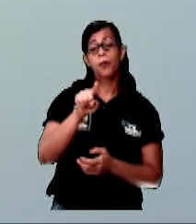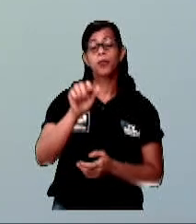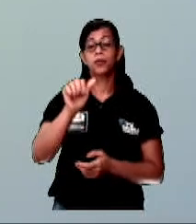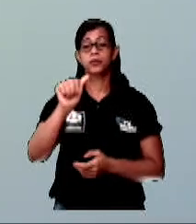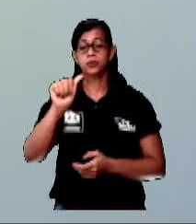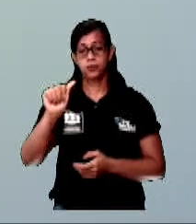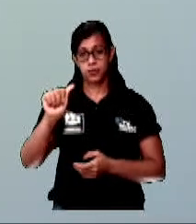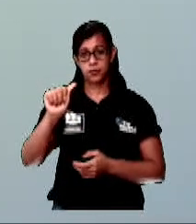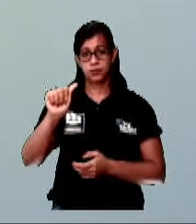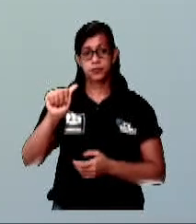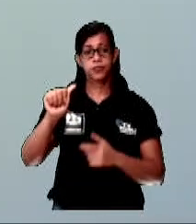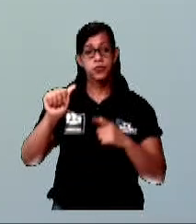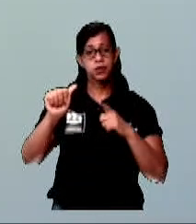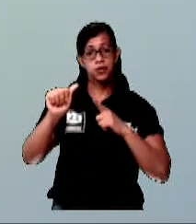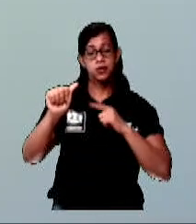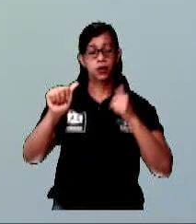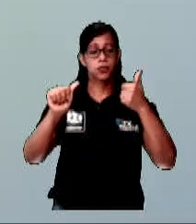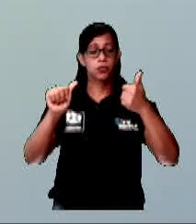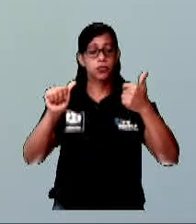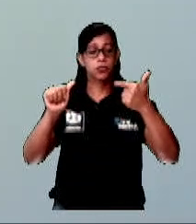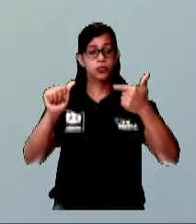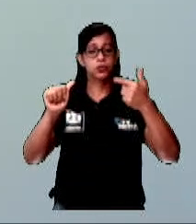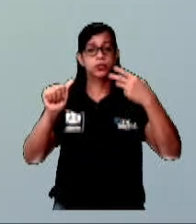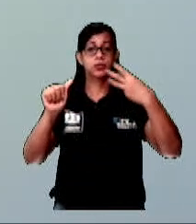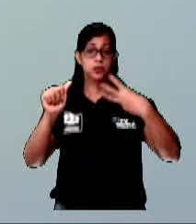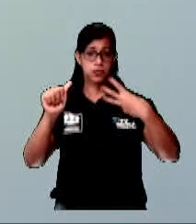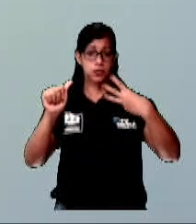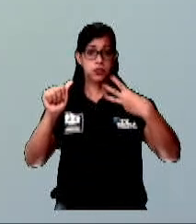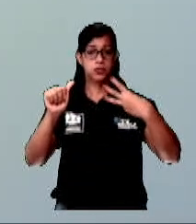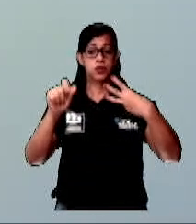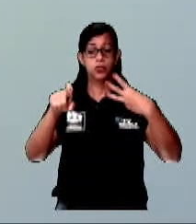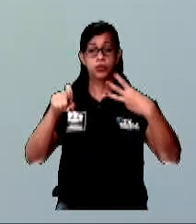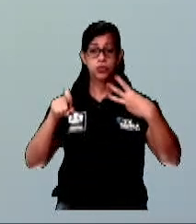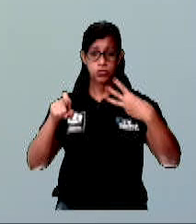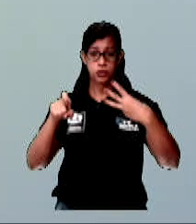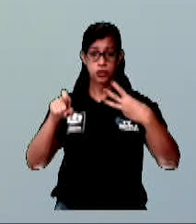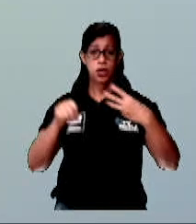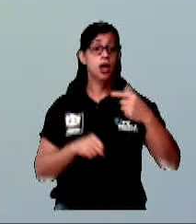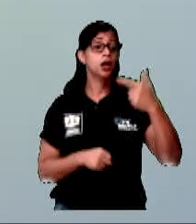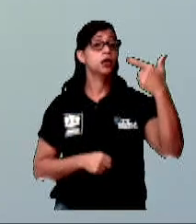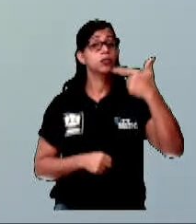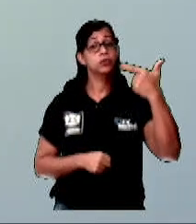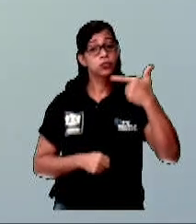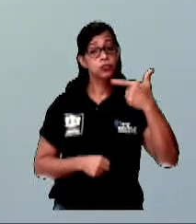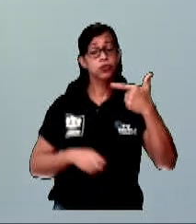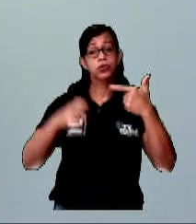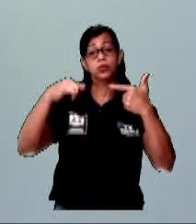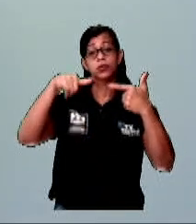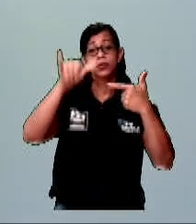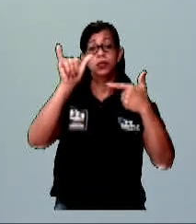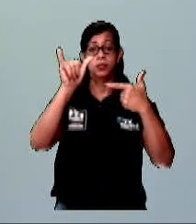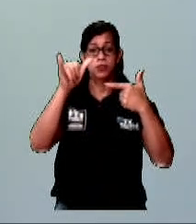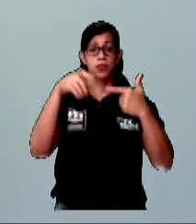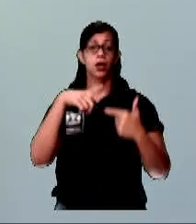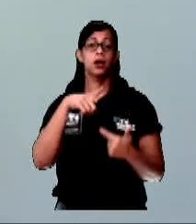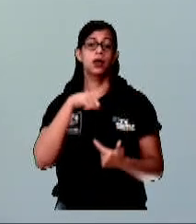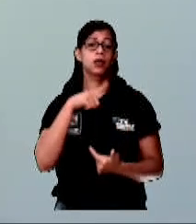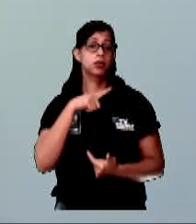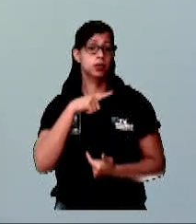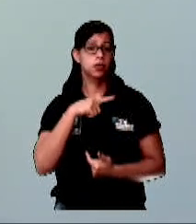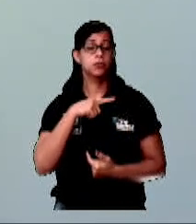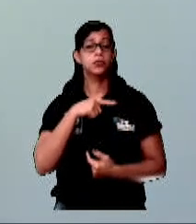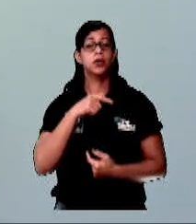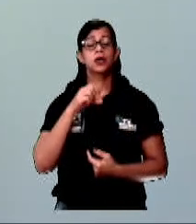vai estar com 1, 2, 3 unidades no x e 2 unidades no y. Então, a gente vai ter o ponto 3,